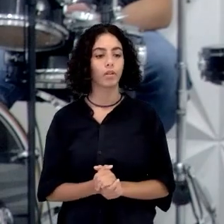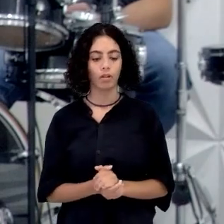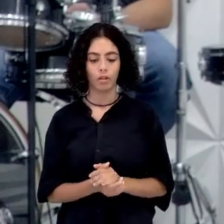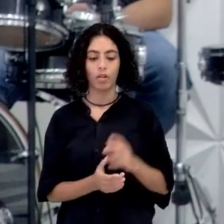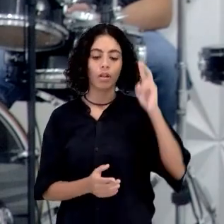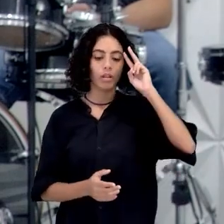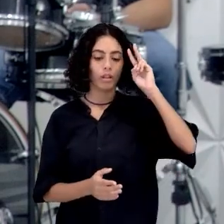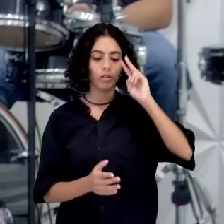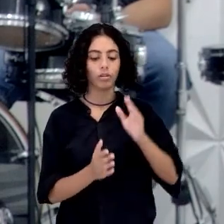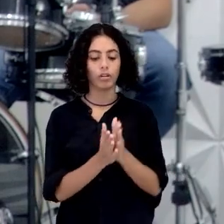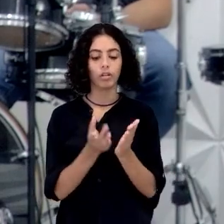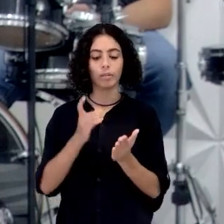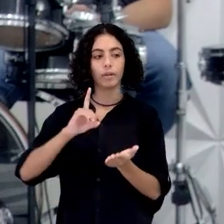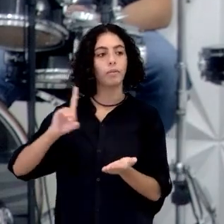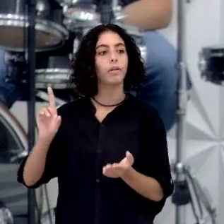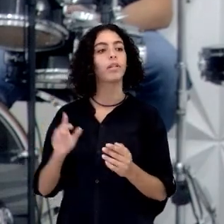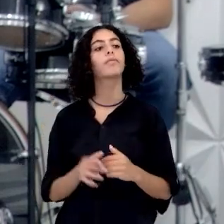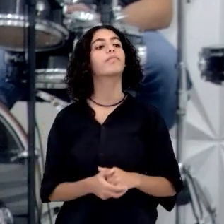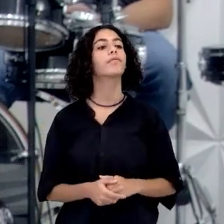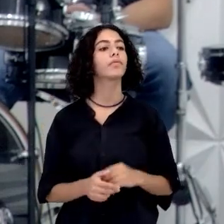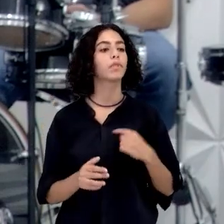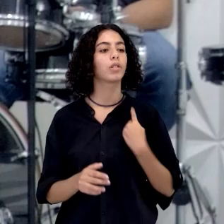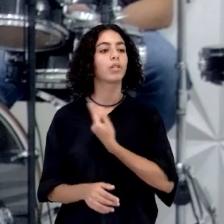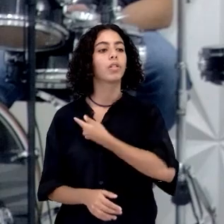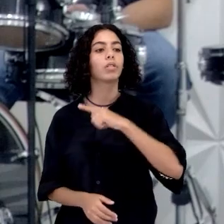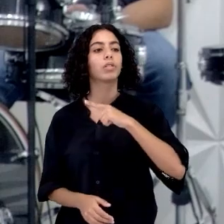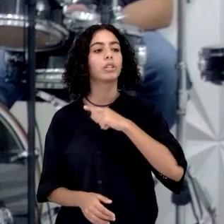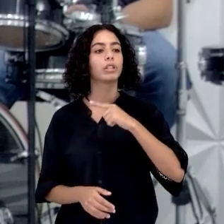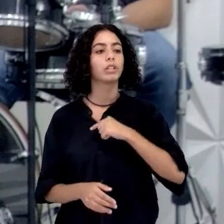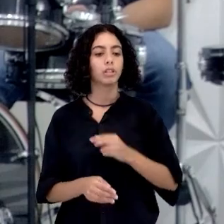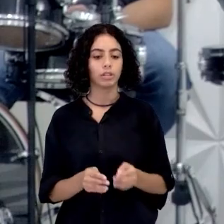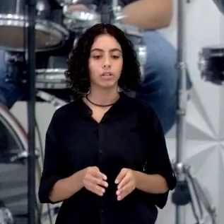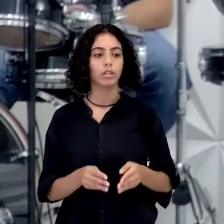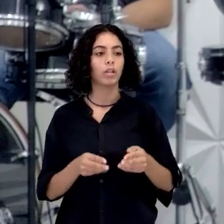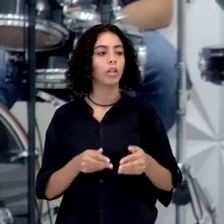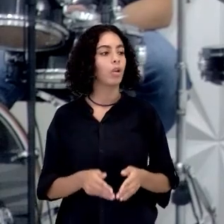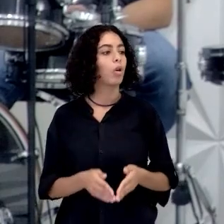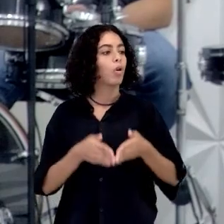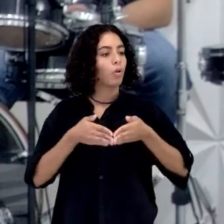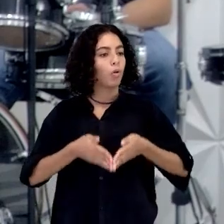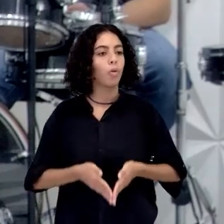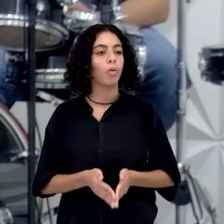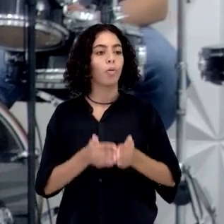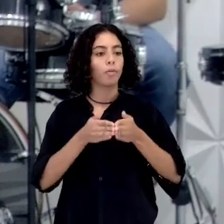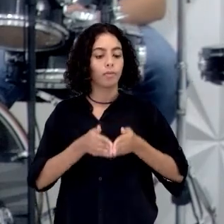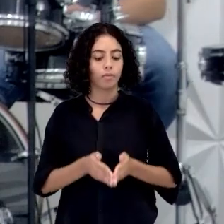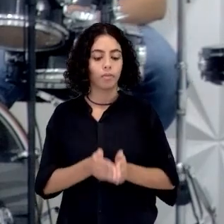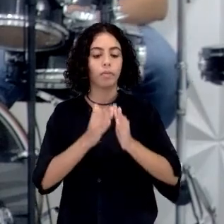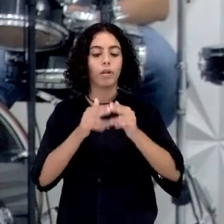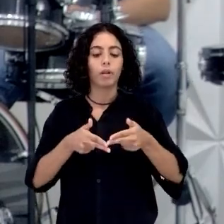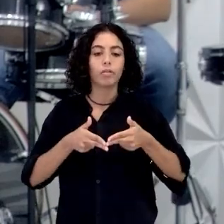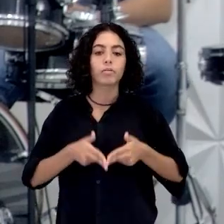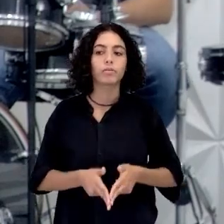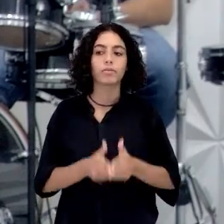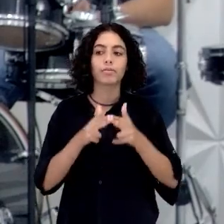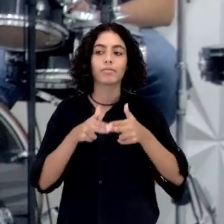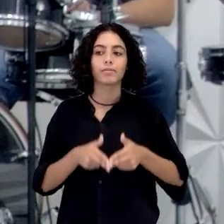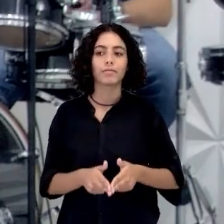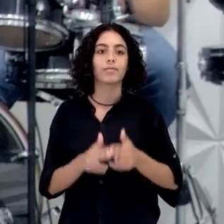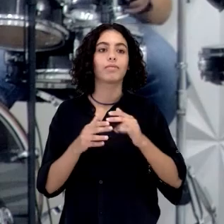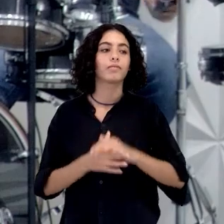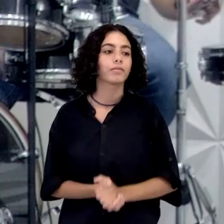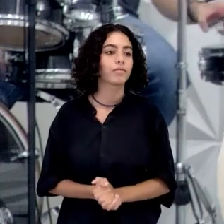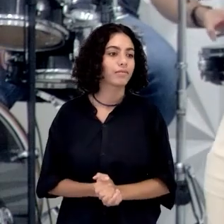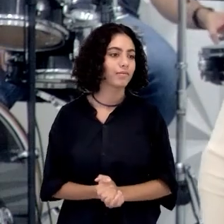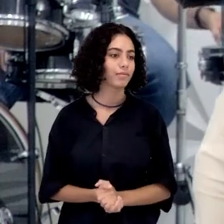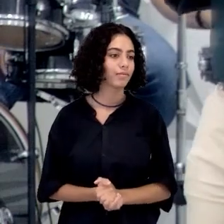temos a arca de Noé como um símbolo de muitas coisas. Muitas vezes, na maioria das vezes, na verdade, a arca ela